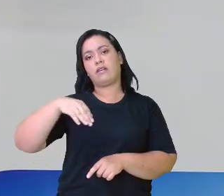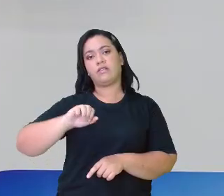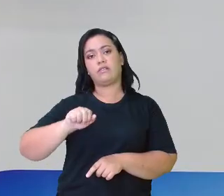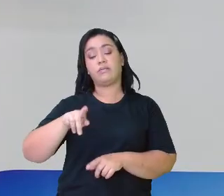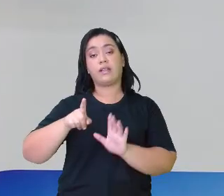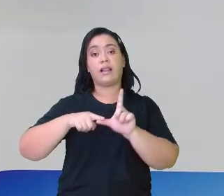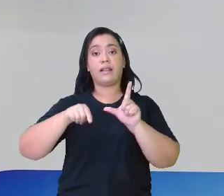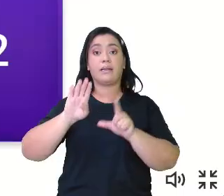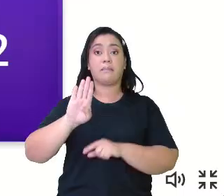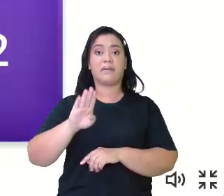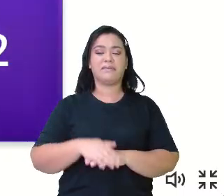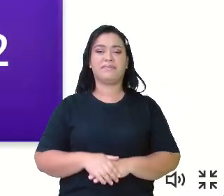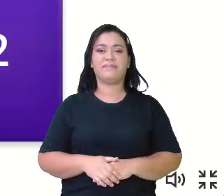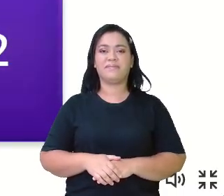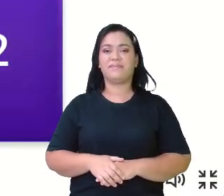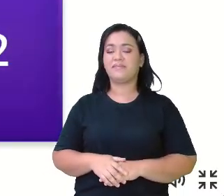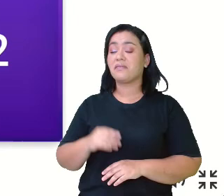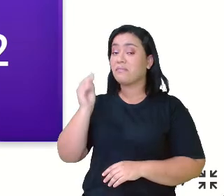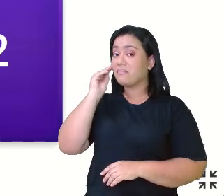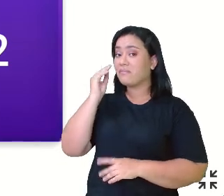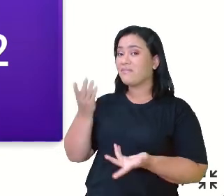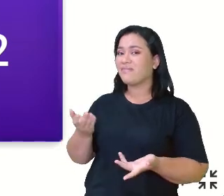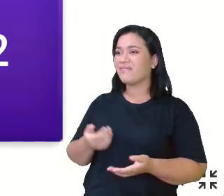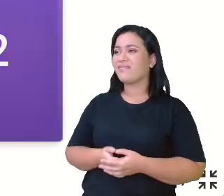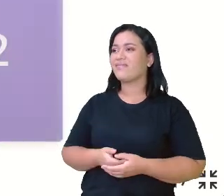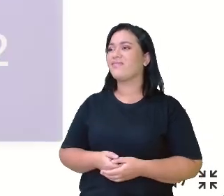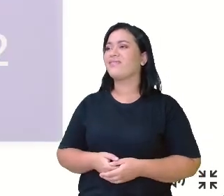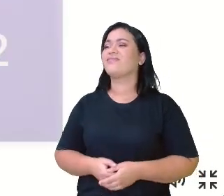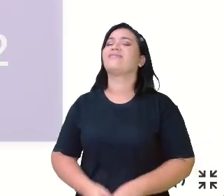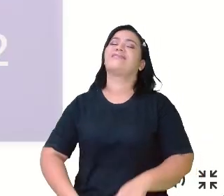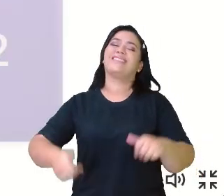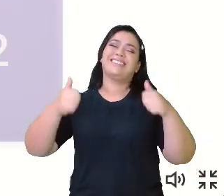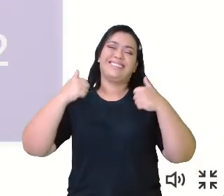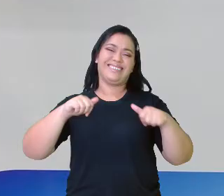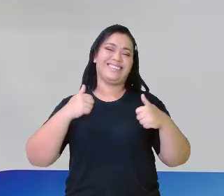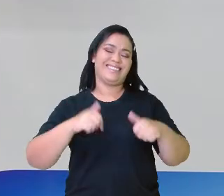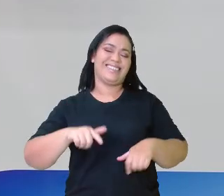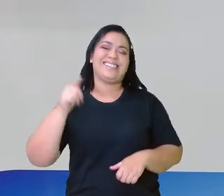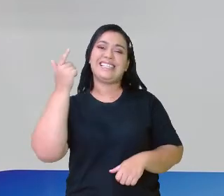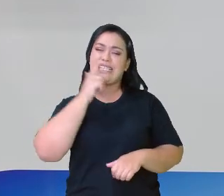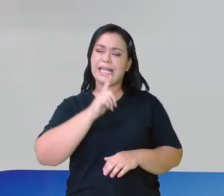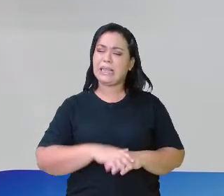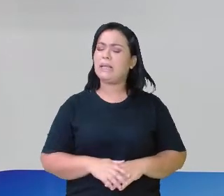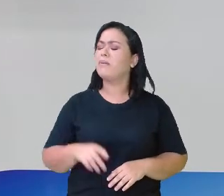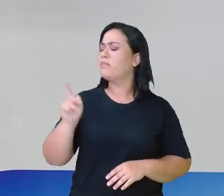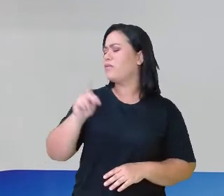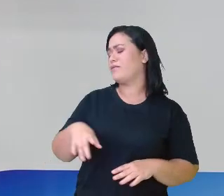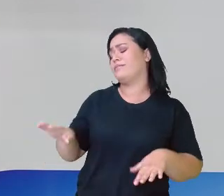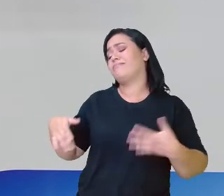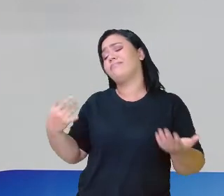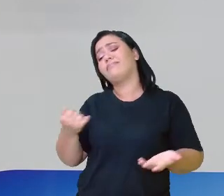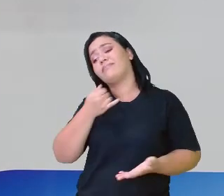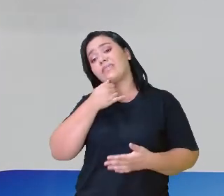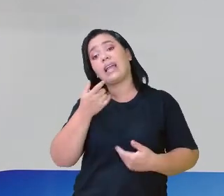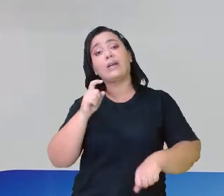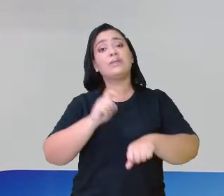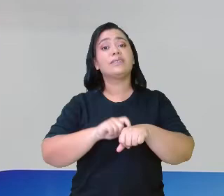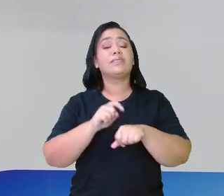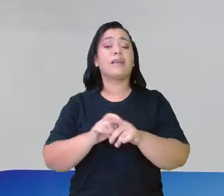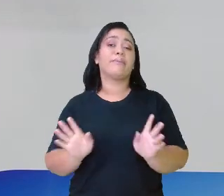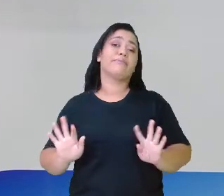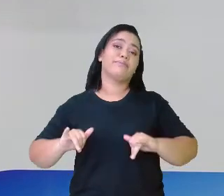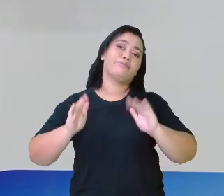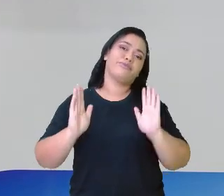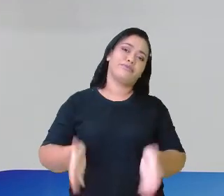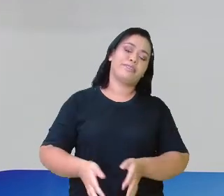Confere aí pra ver se é letra B. Eita, que acertaram. Professora Sinara, infelizmente o nosso tempo já